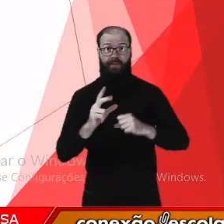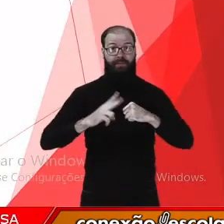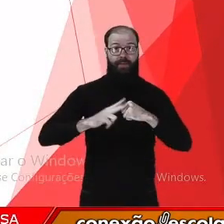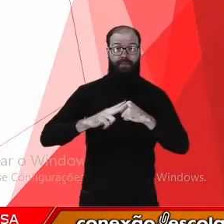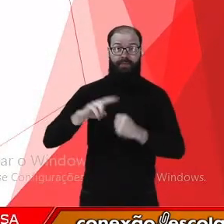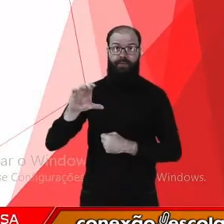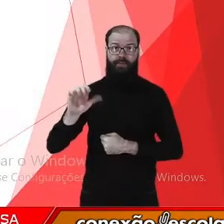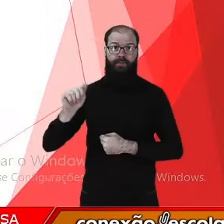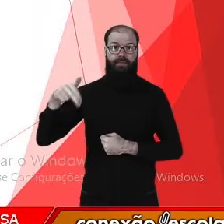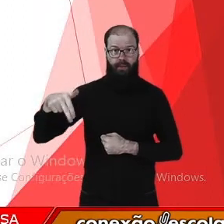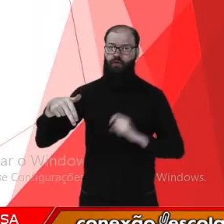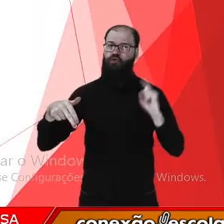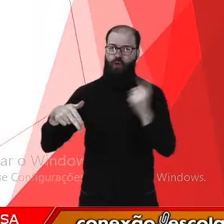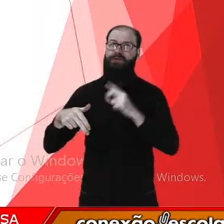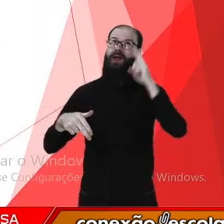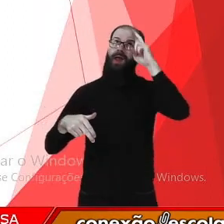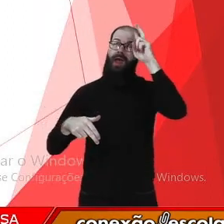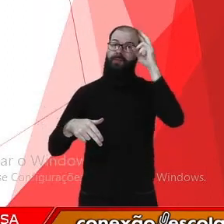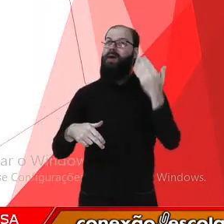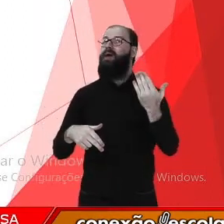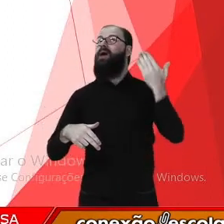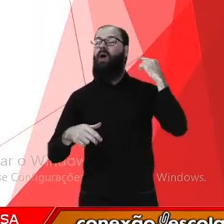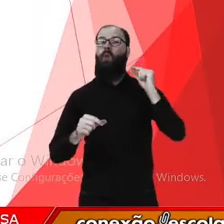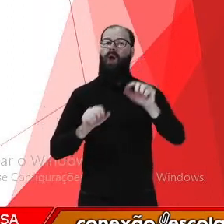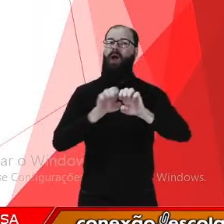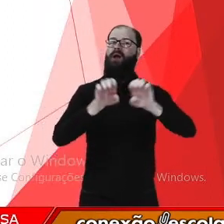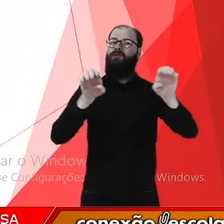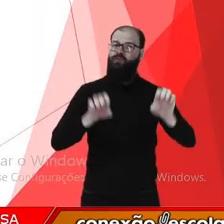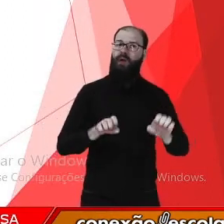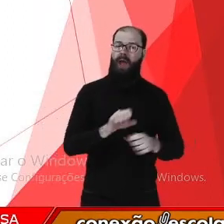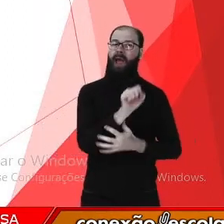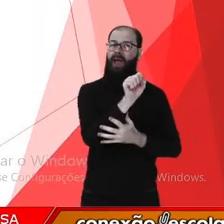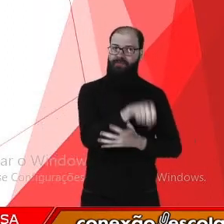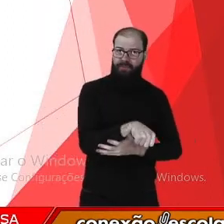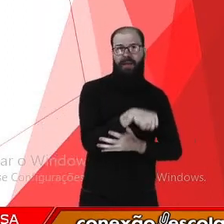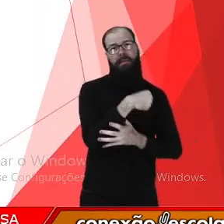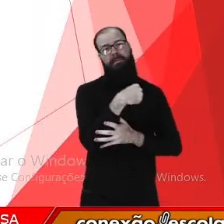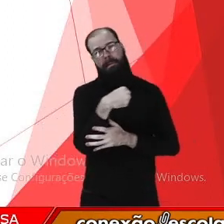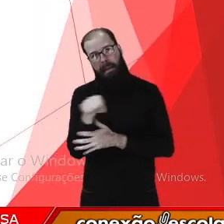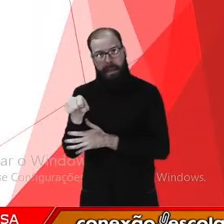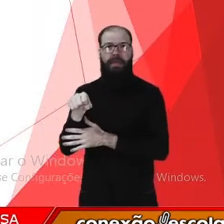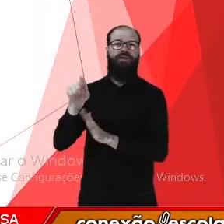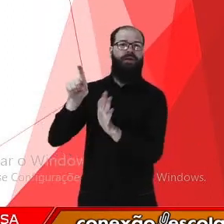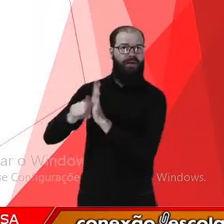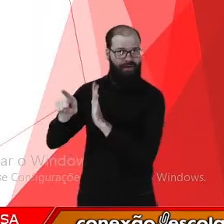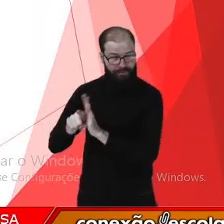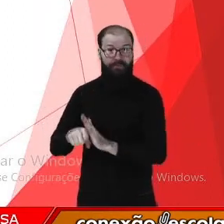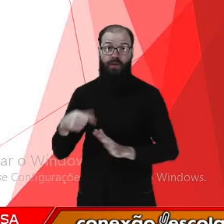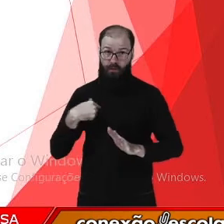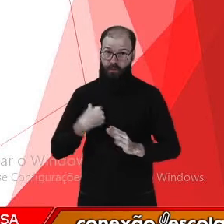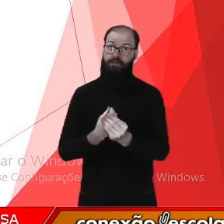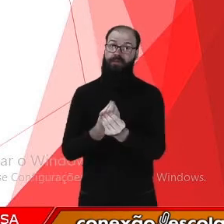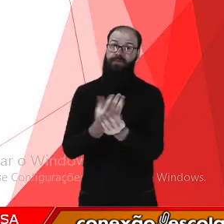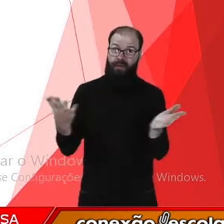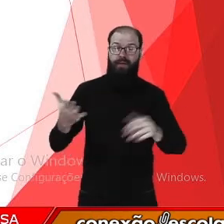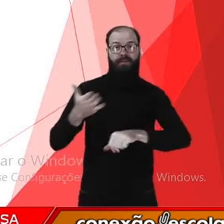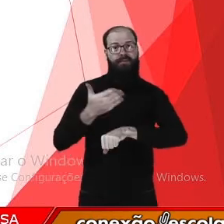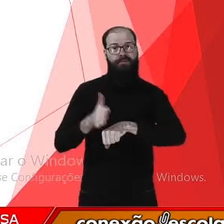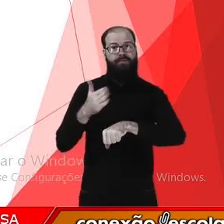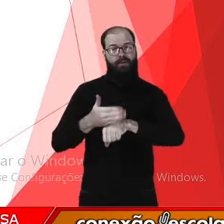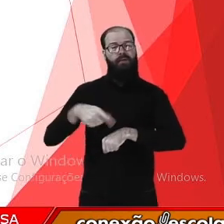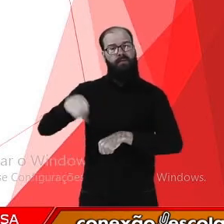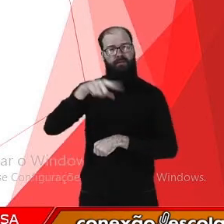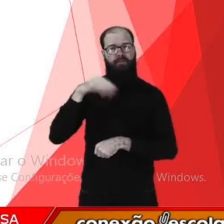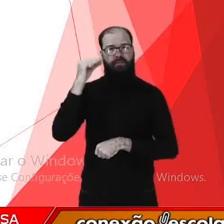algumas estruturas de formas afirmativas, negativas, interrogativas. Deixei esses exercícios para que vocês